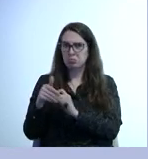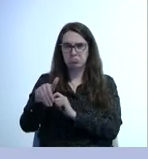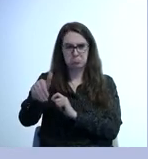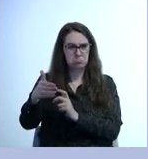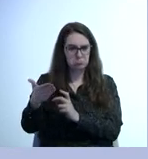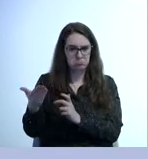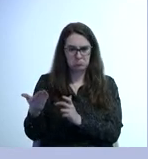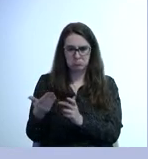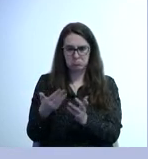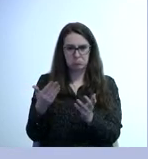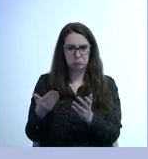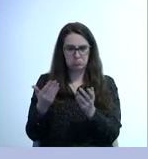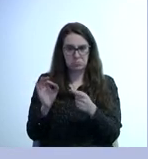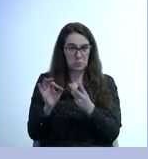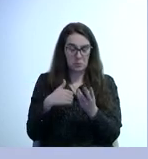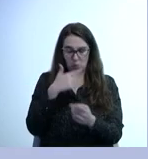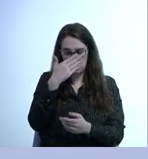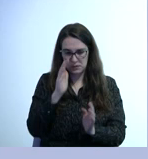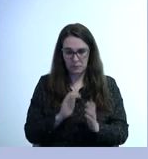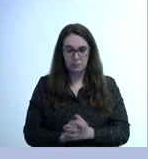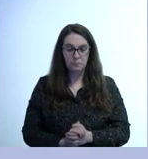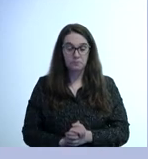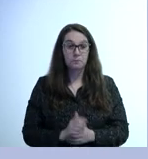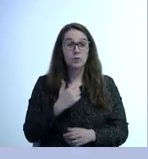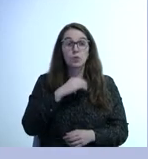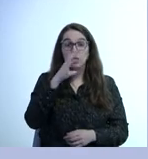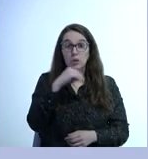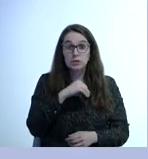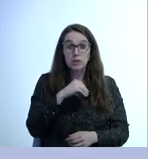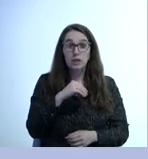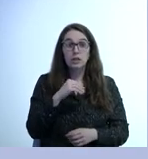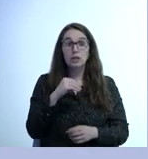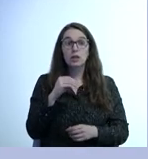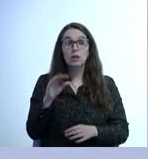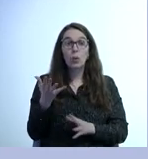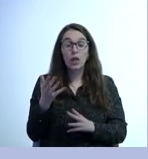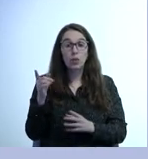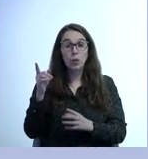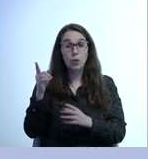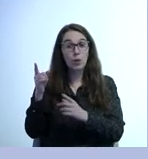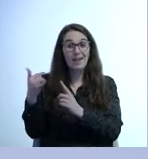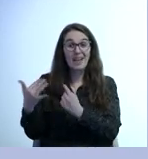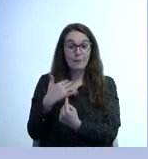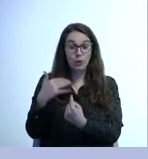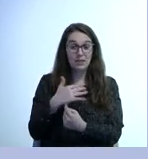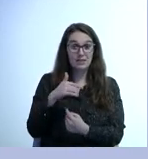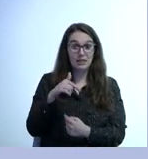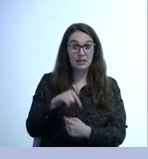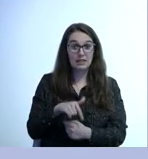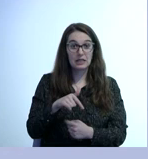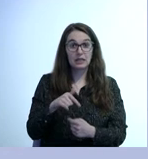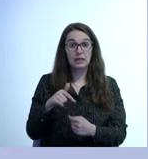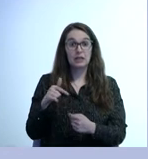em particular, em pormenor. O que eu não sei é o que é que acontecerá quando chegar à Comissão